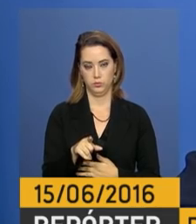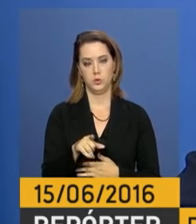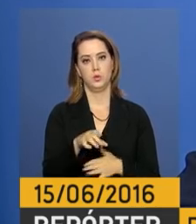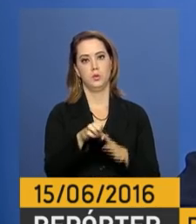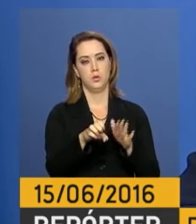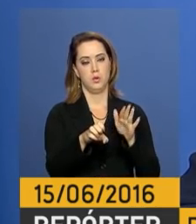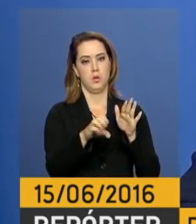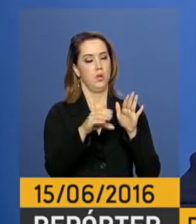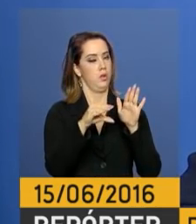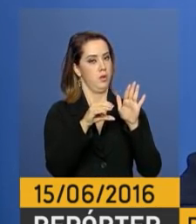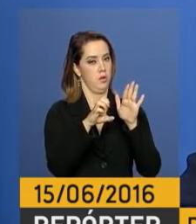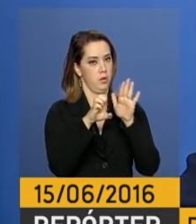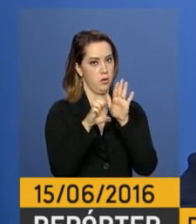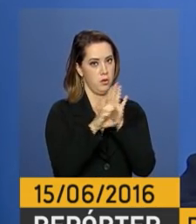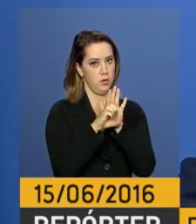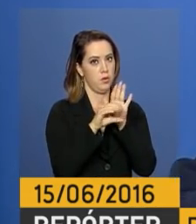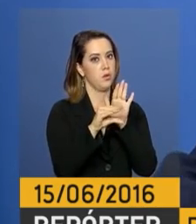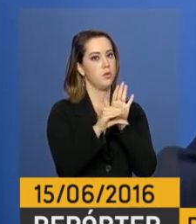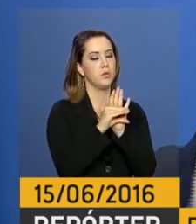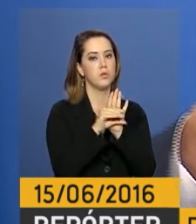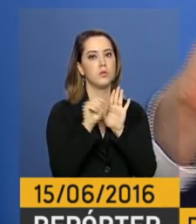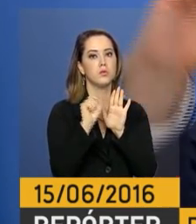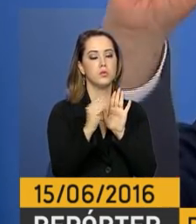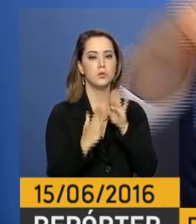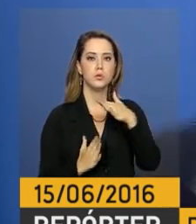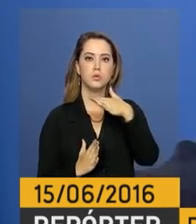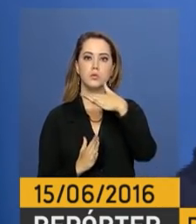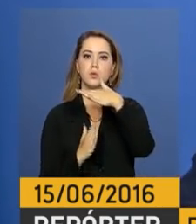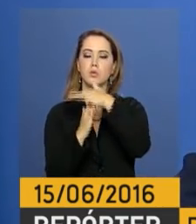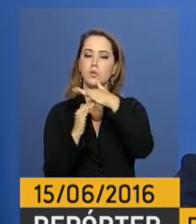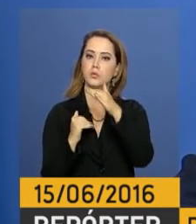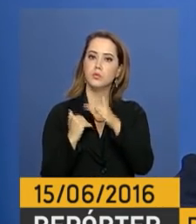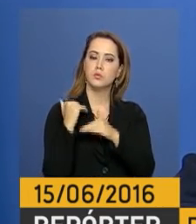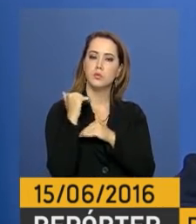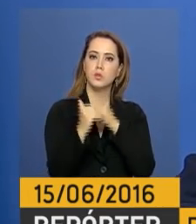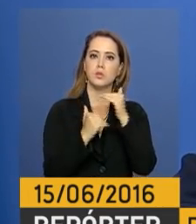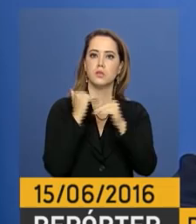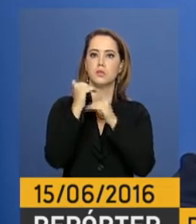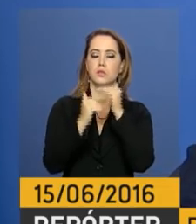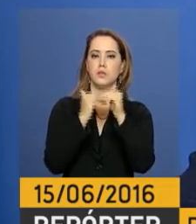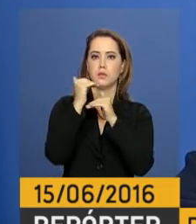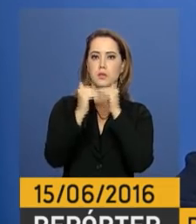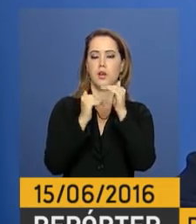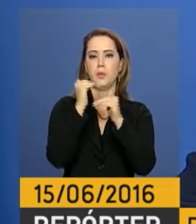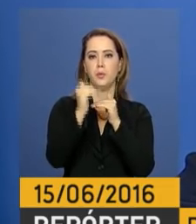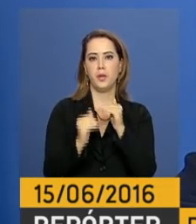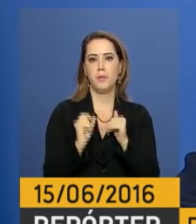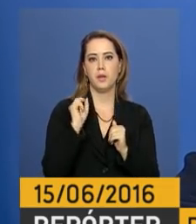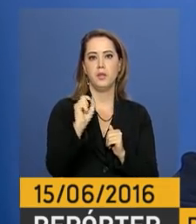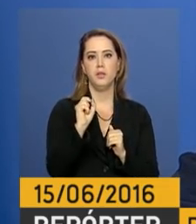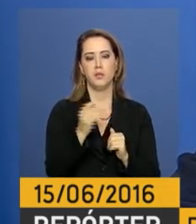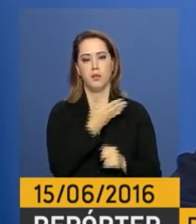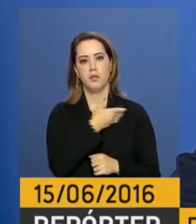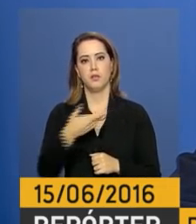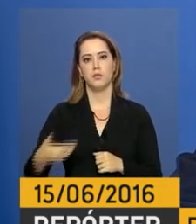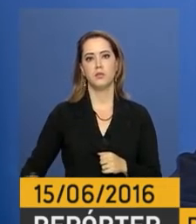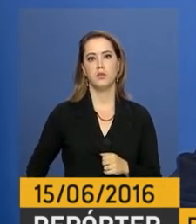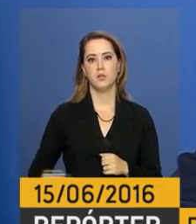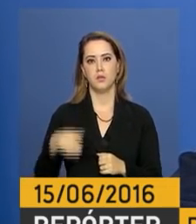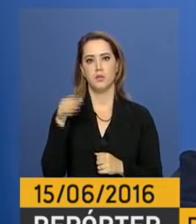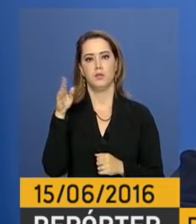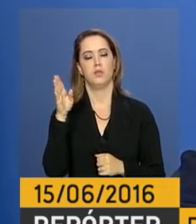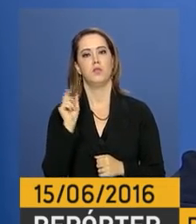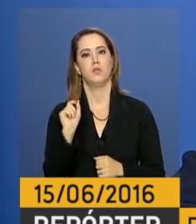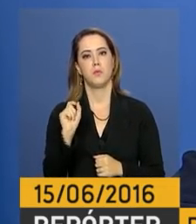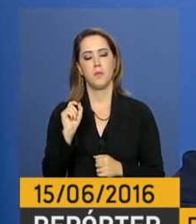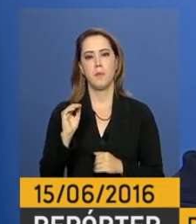que visa limitar o crescimento do gasto público no Brasil